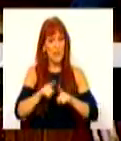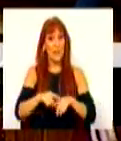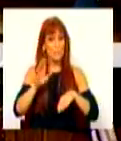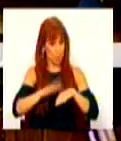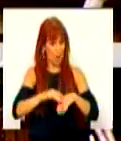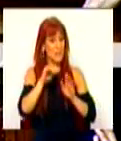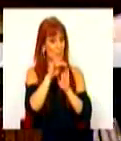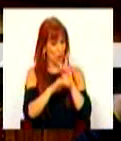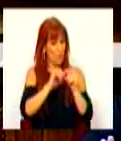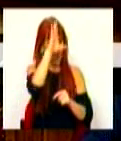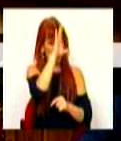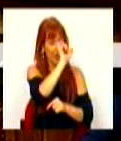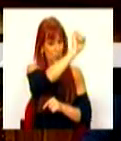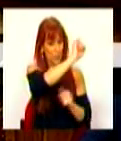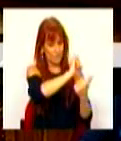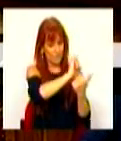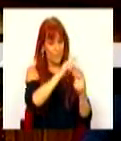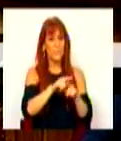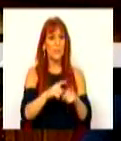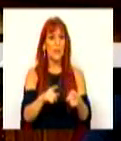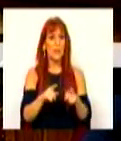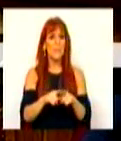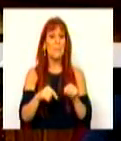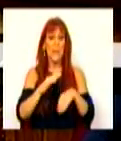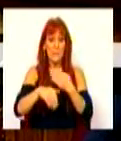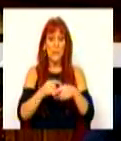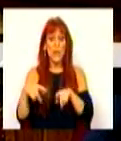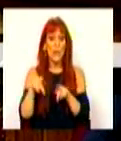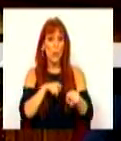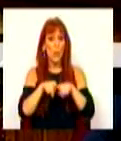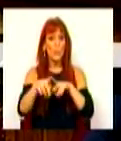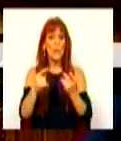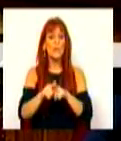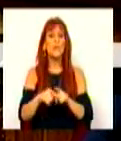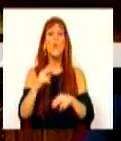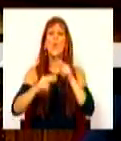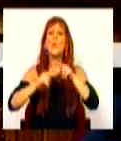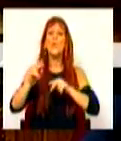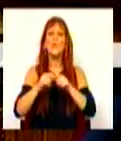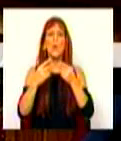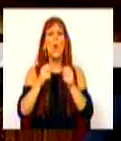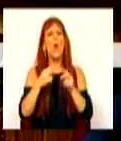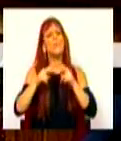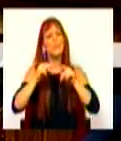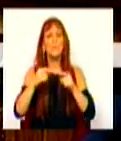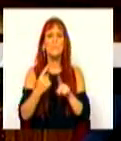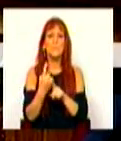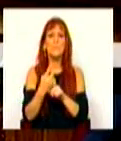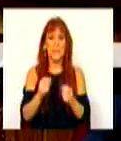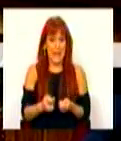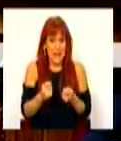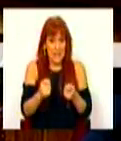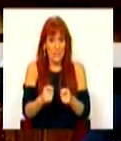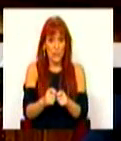sequência desse programa de governo que, para a prosecução dessas políticas, foram construídos ou reabilitados, mediante